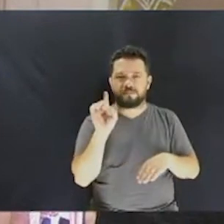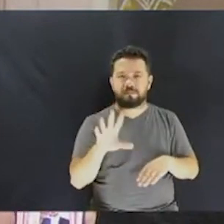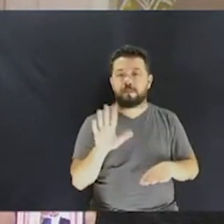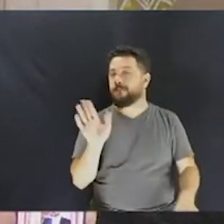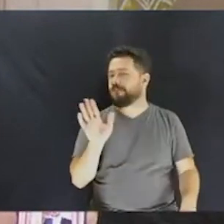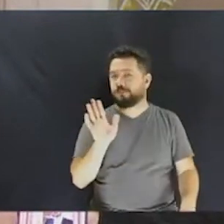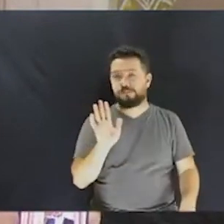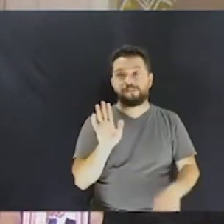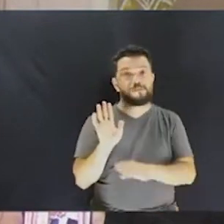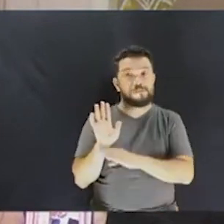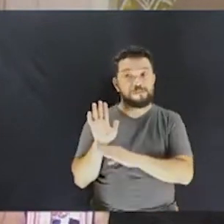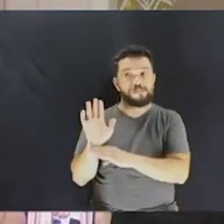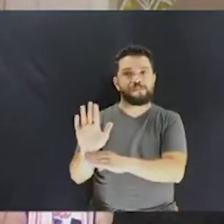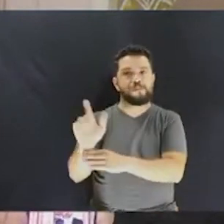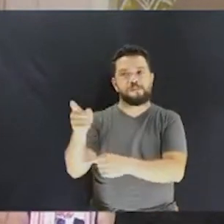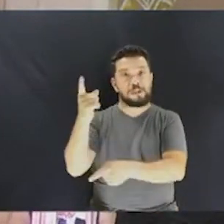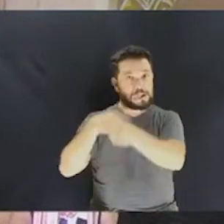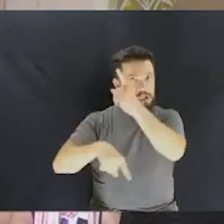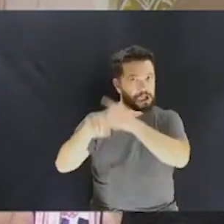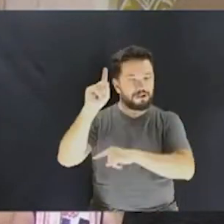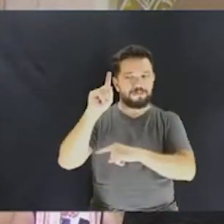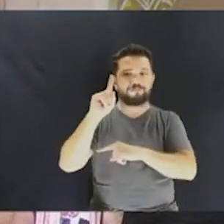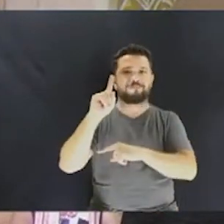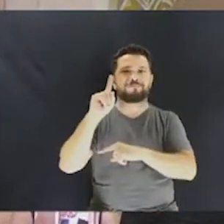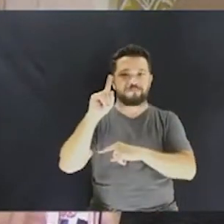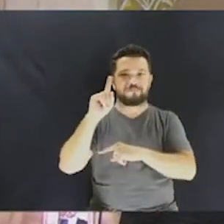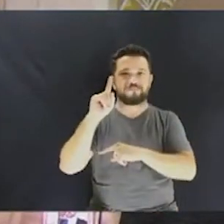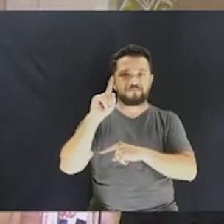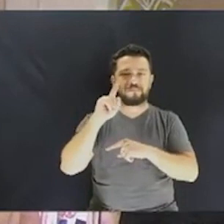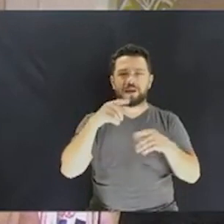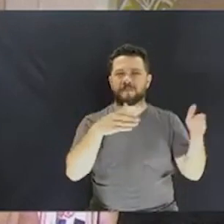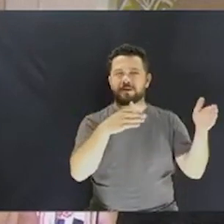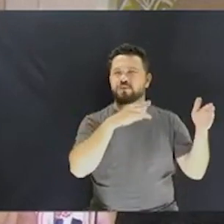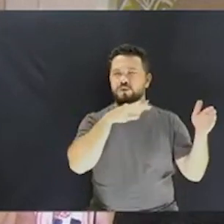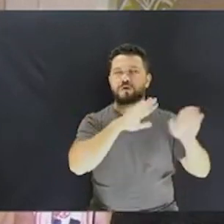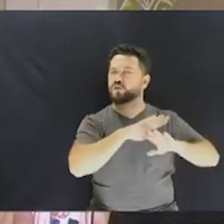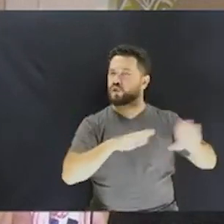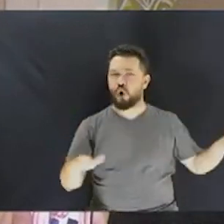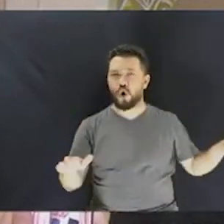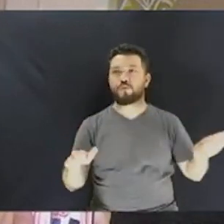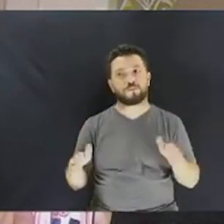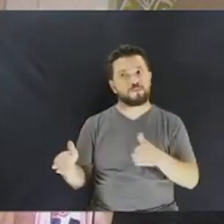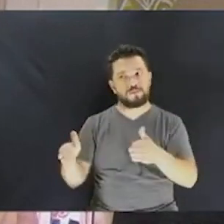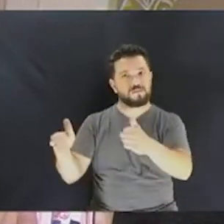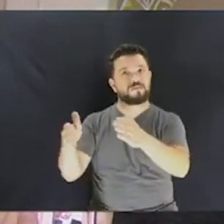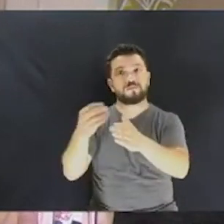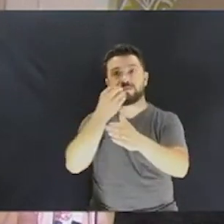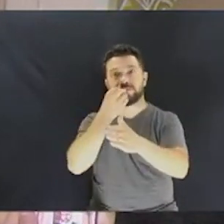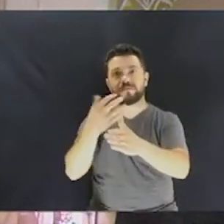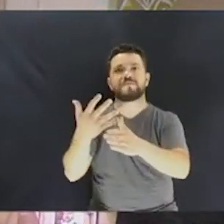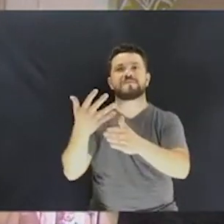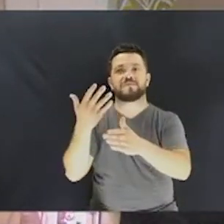saída para um caminho ruim e a entrada num caminho melhor. Significa romper um ciclo